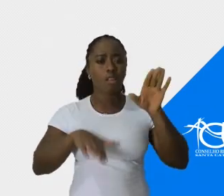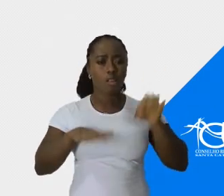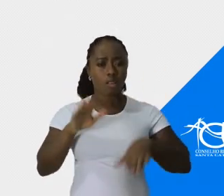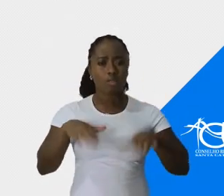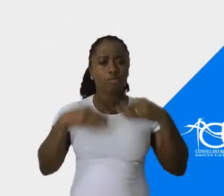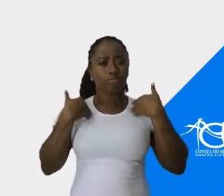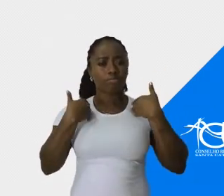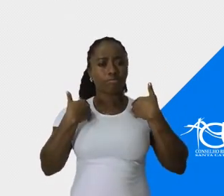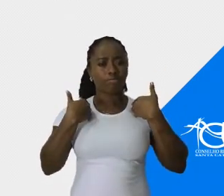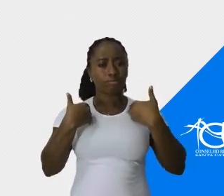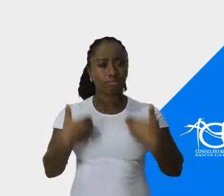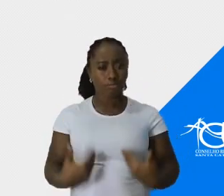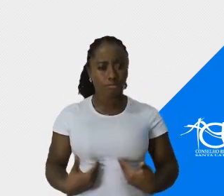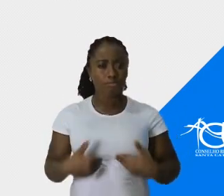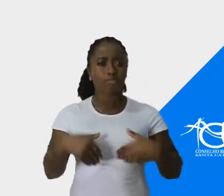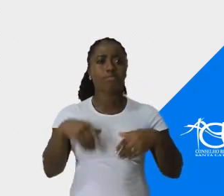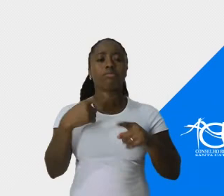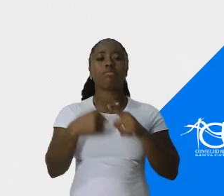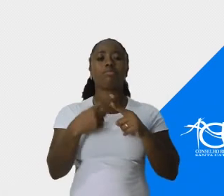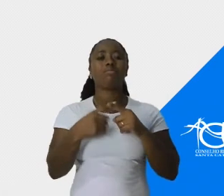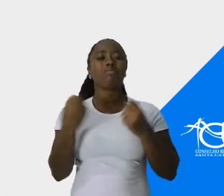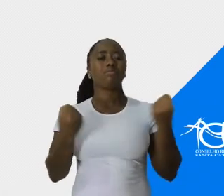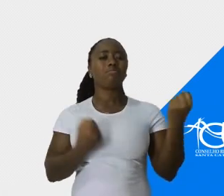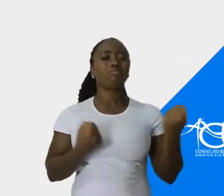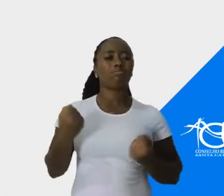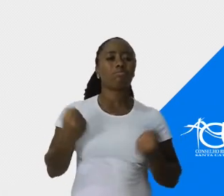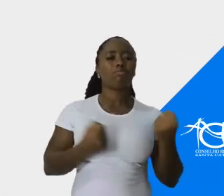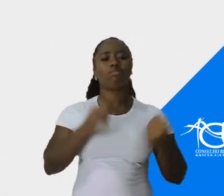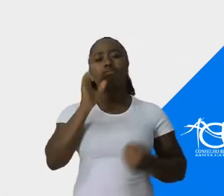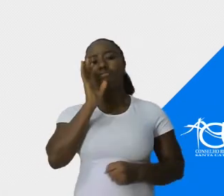condutores, algumas reações fisiológicas, né,